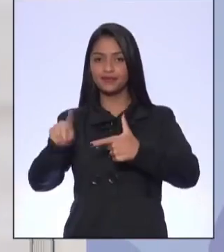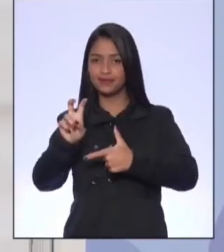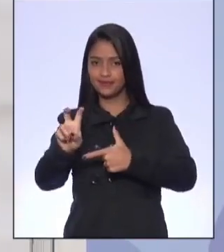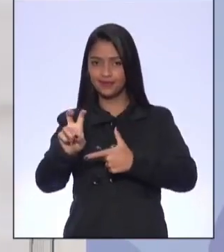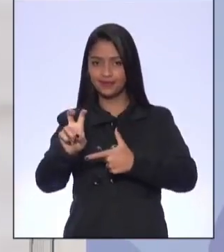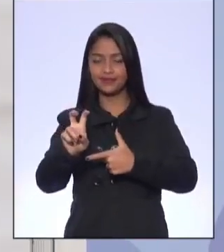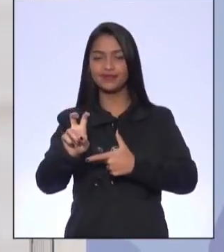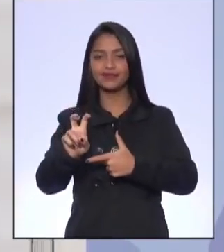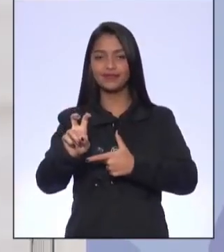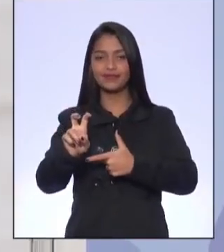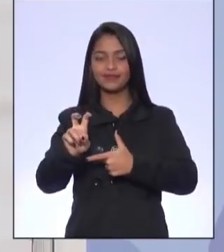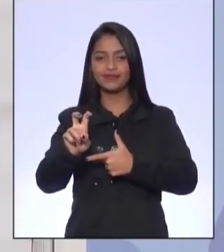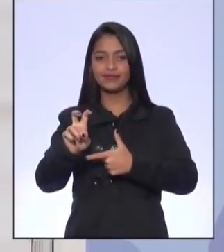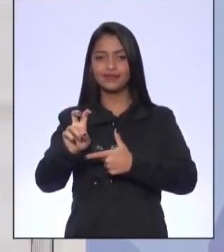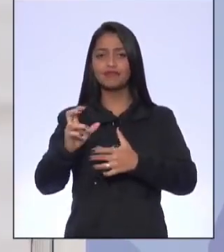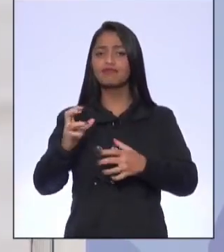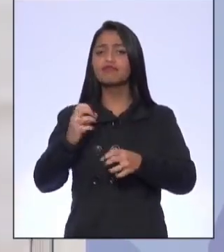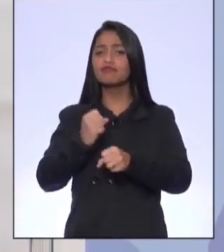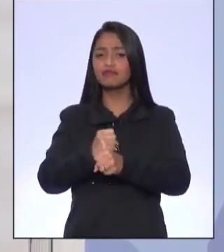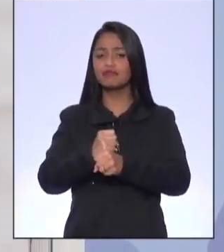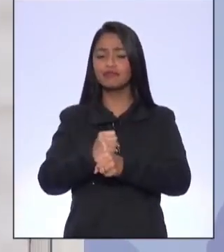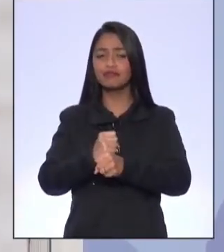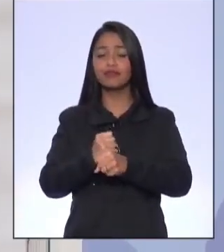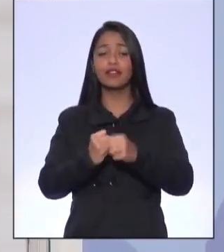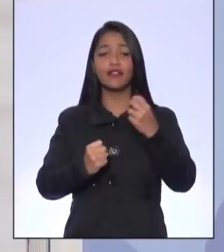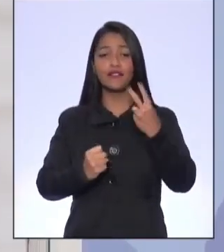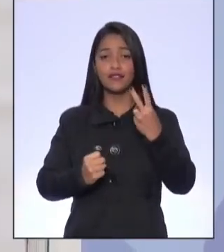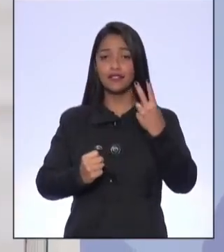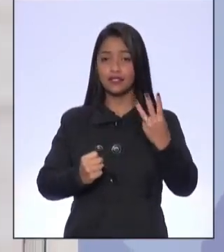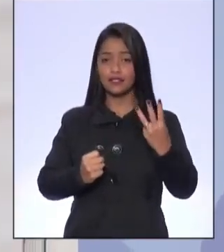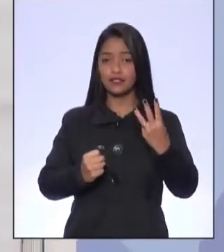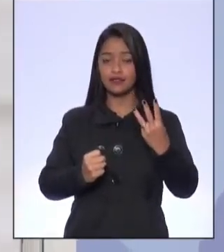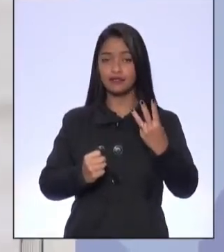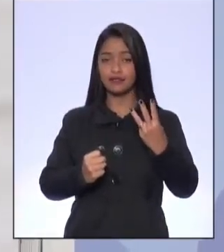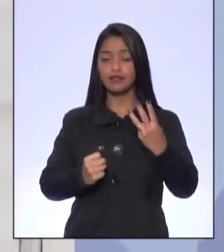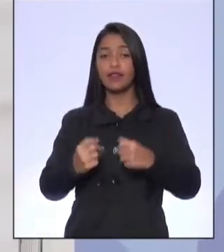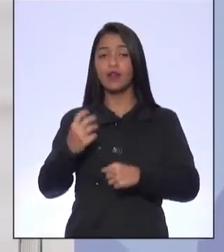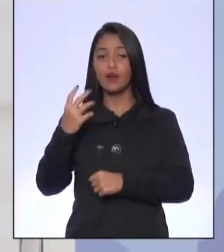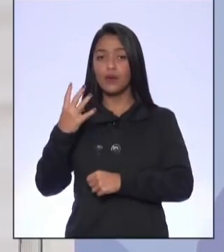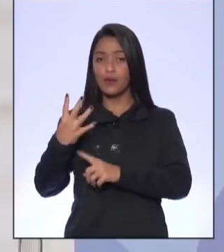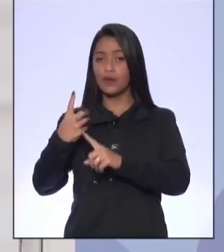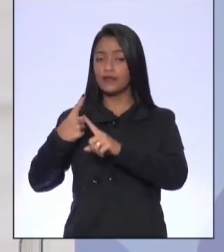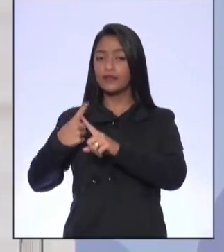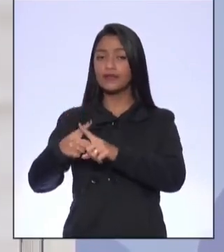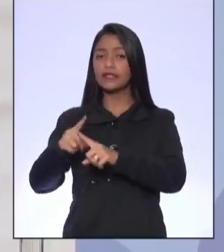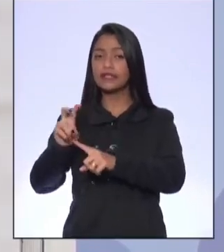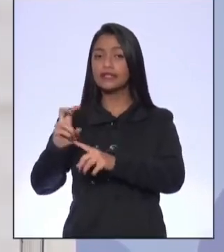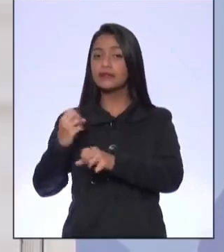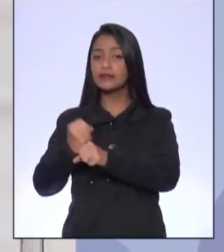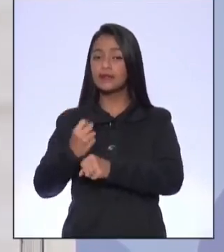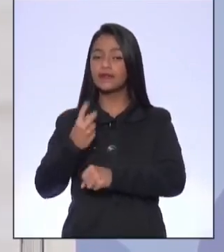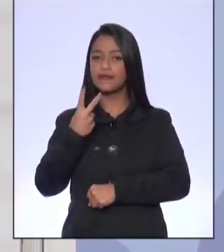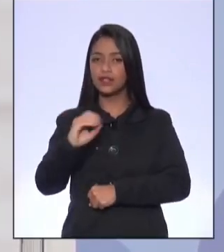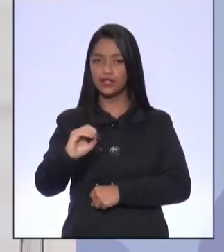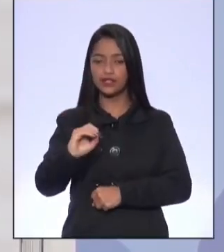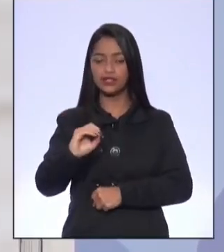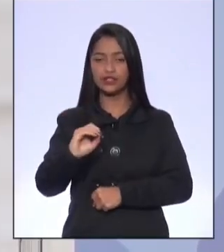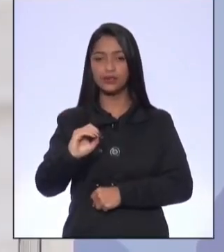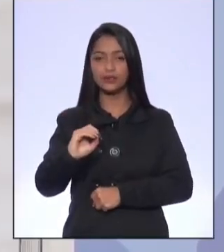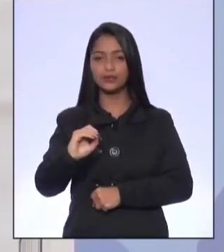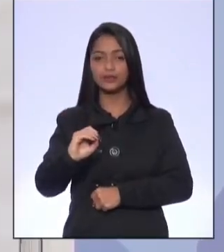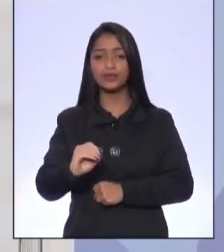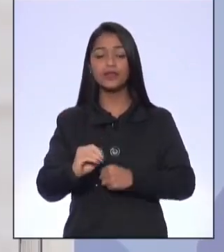5. Pego 23 aqui, ó. 4 vezes 5 dá 20 aqui, ó.